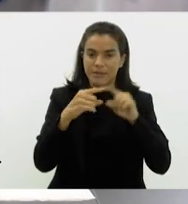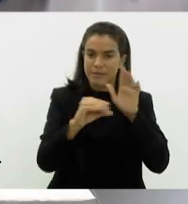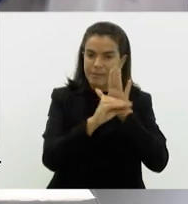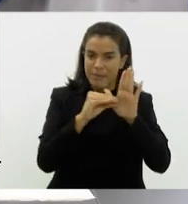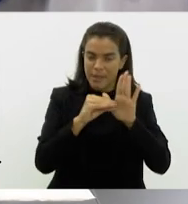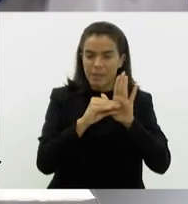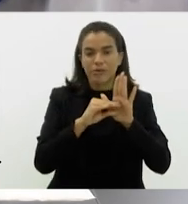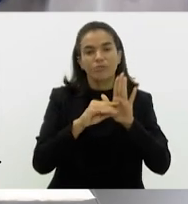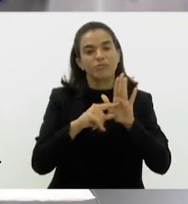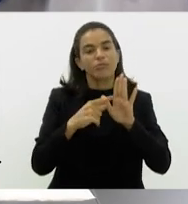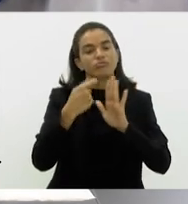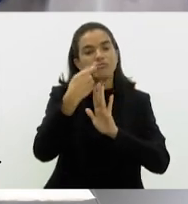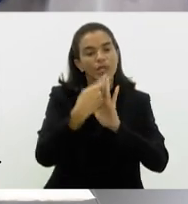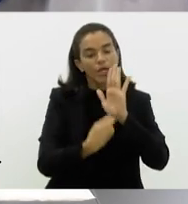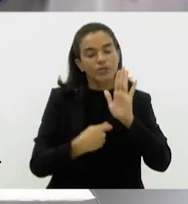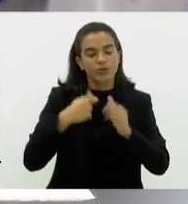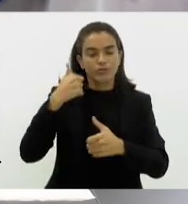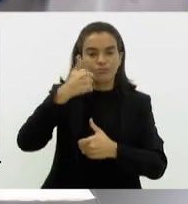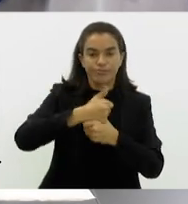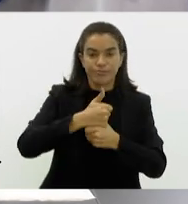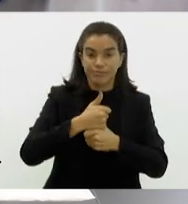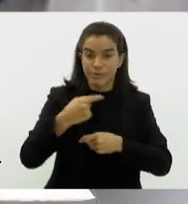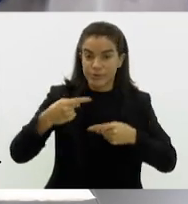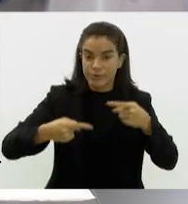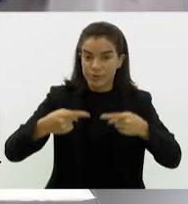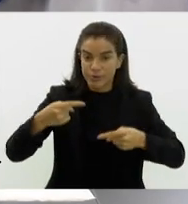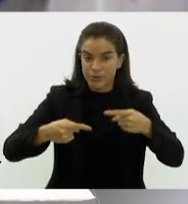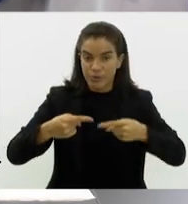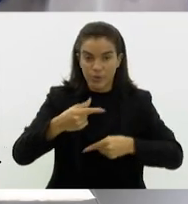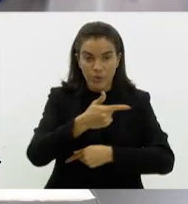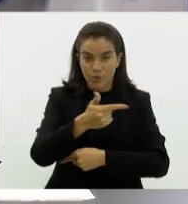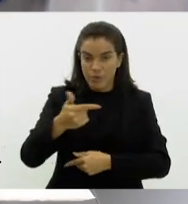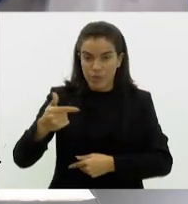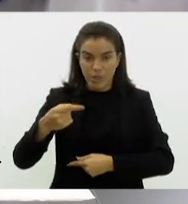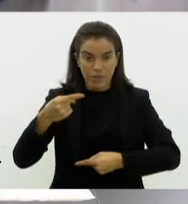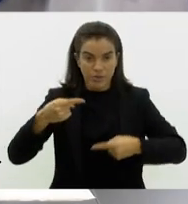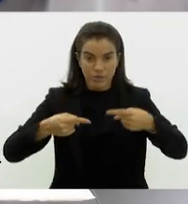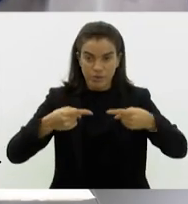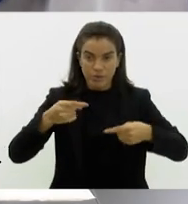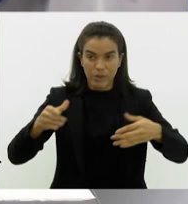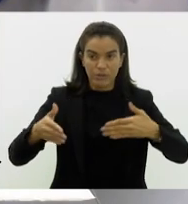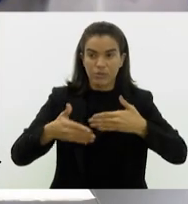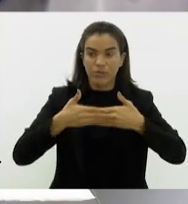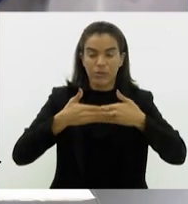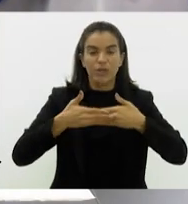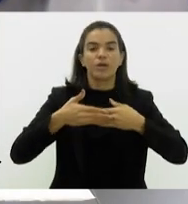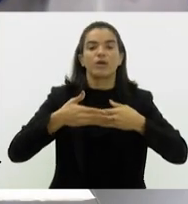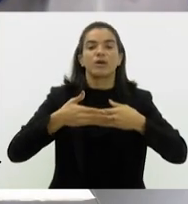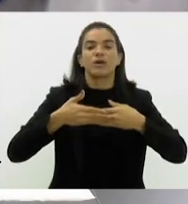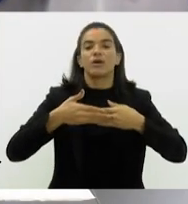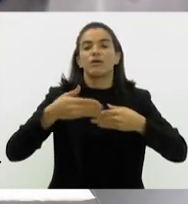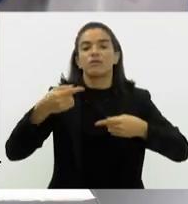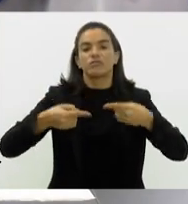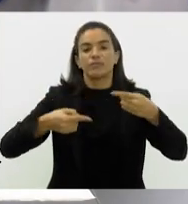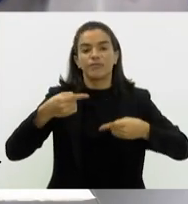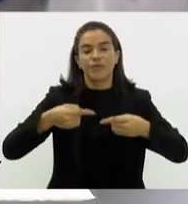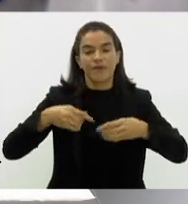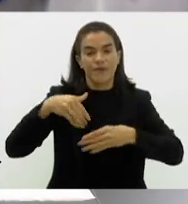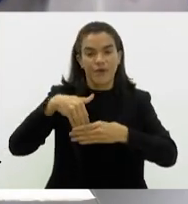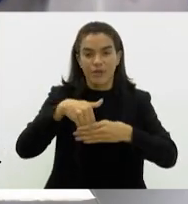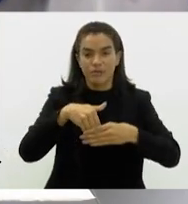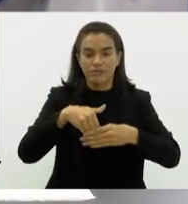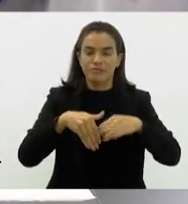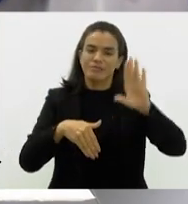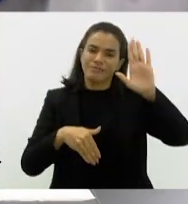por substitutivo. Em discussão, não havendo quem queira discutir, encerrada a discussão, em